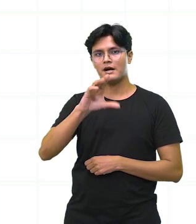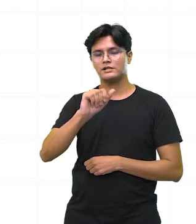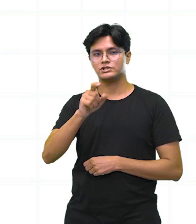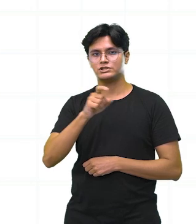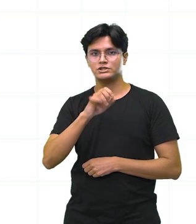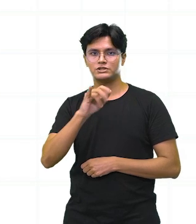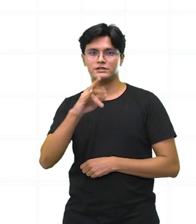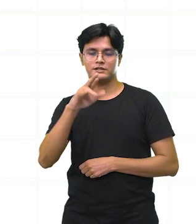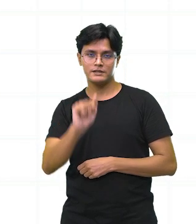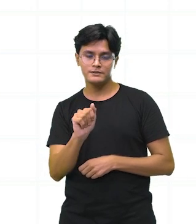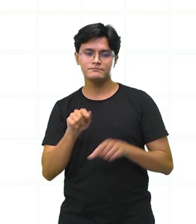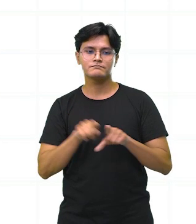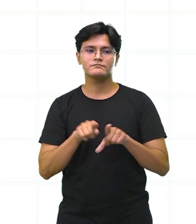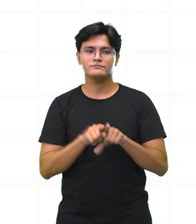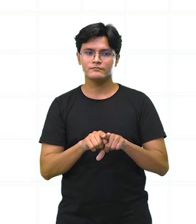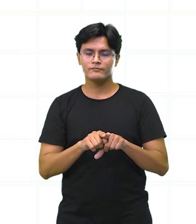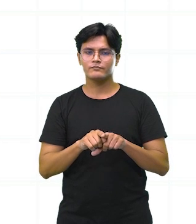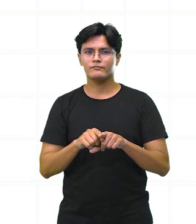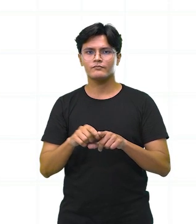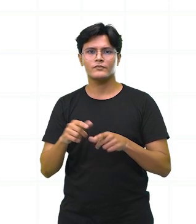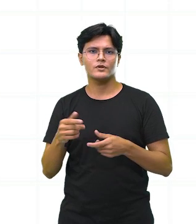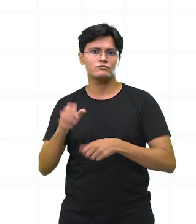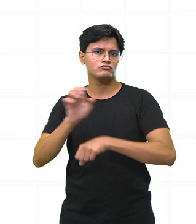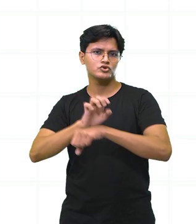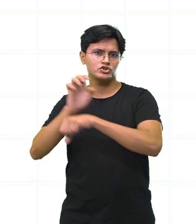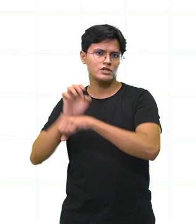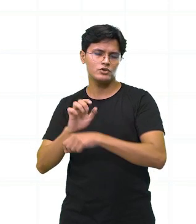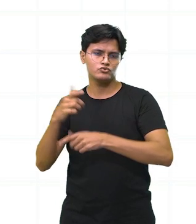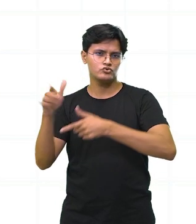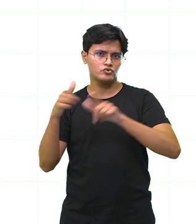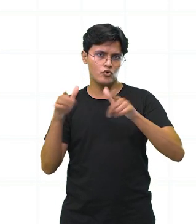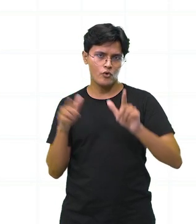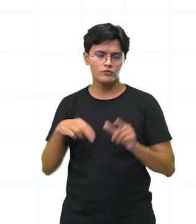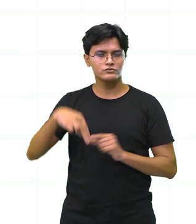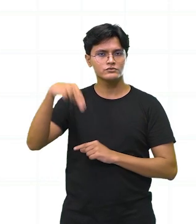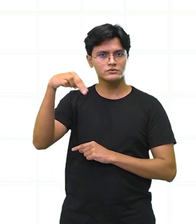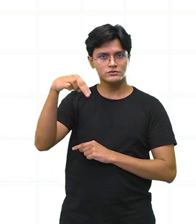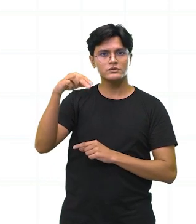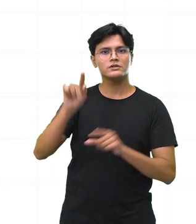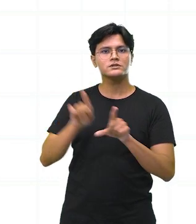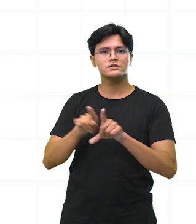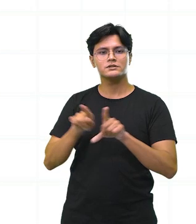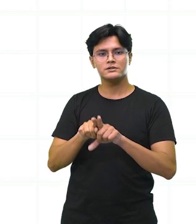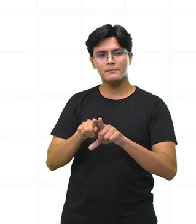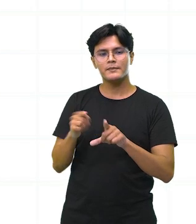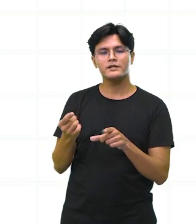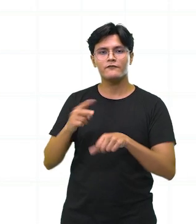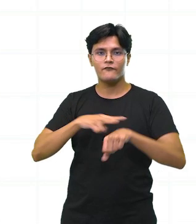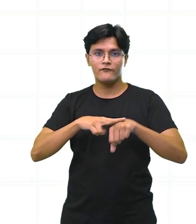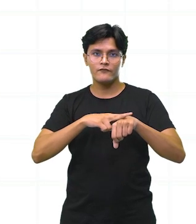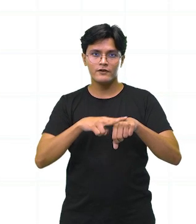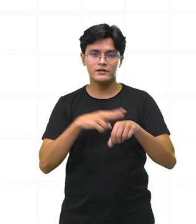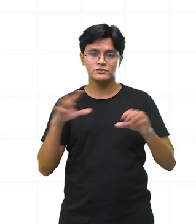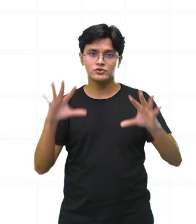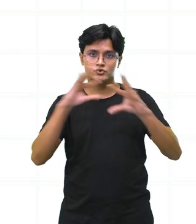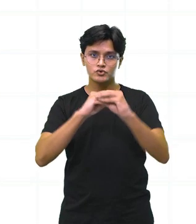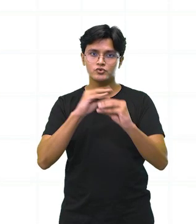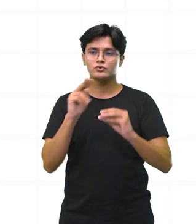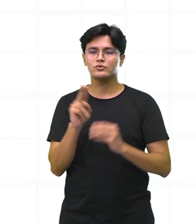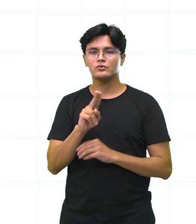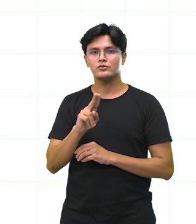si né Nós temos aqui ó os outros os outros estados da Federação também todos em verde escuro que são chamados